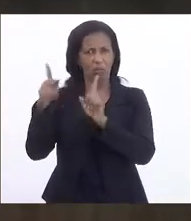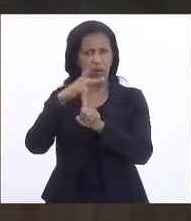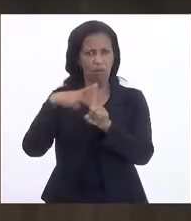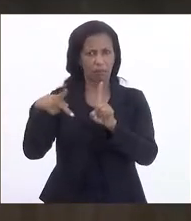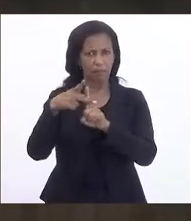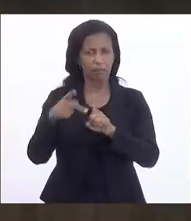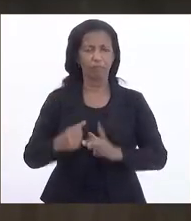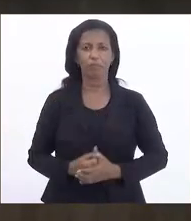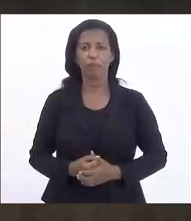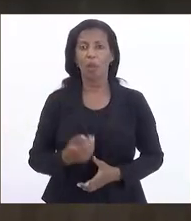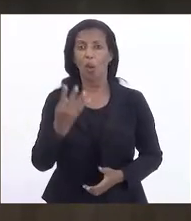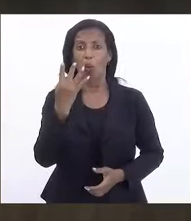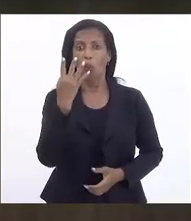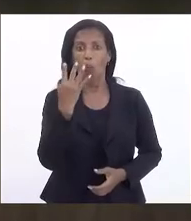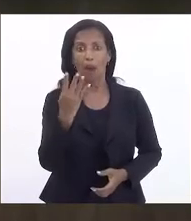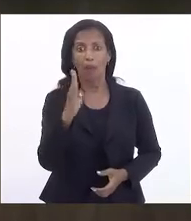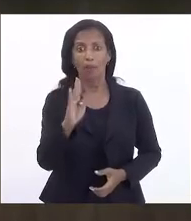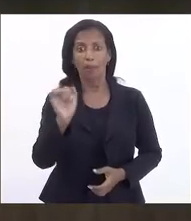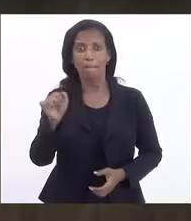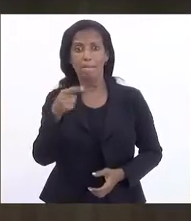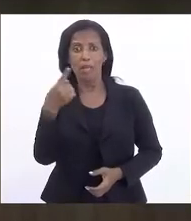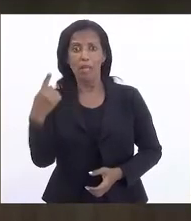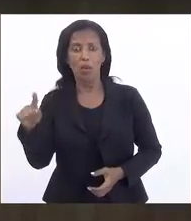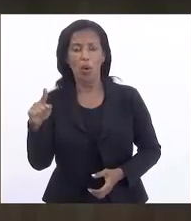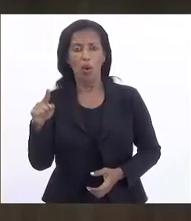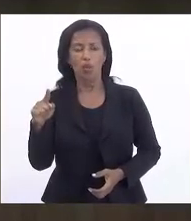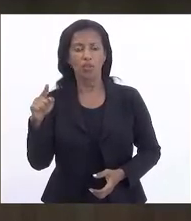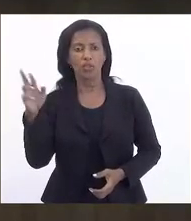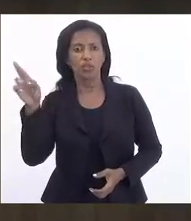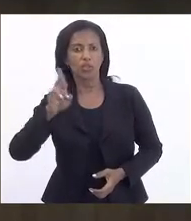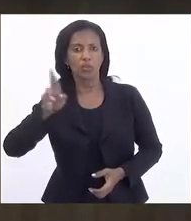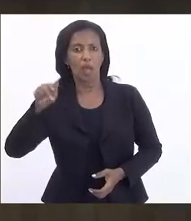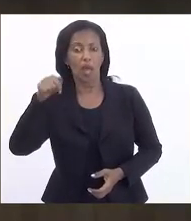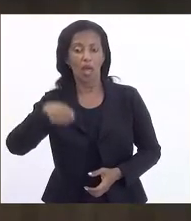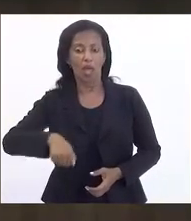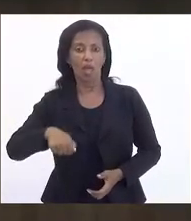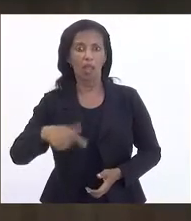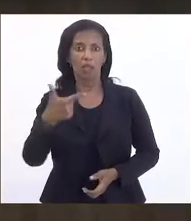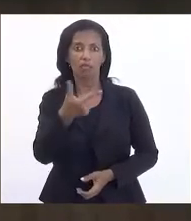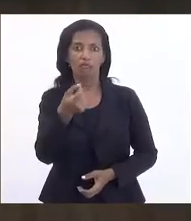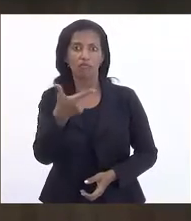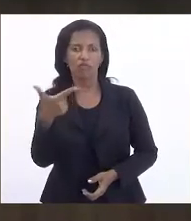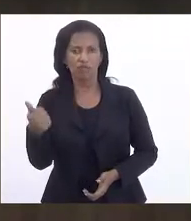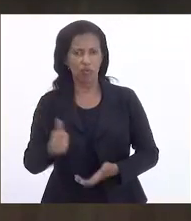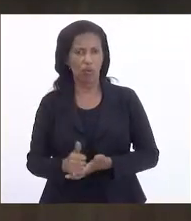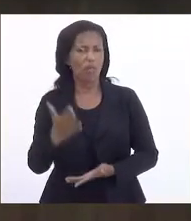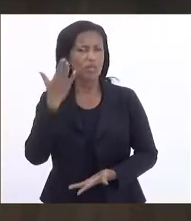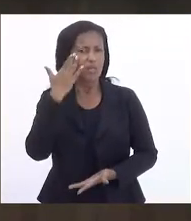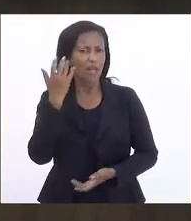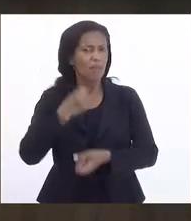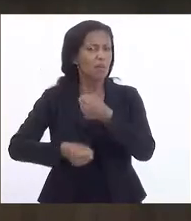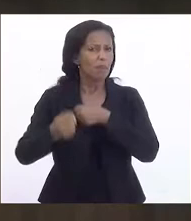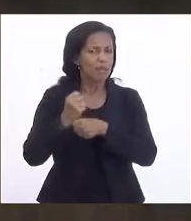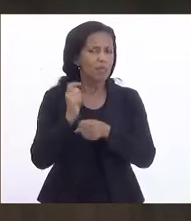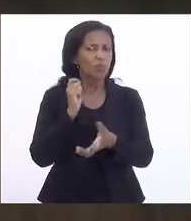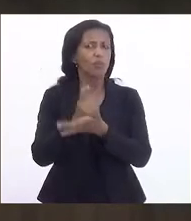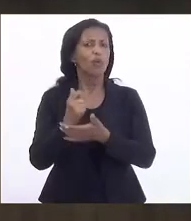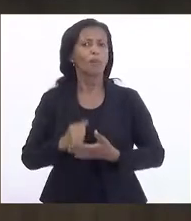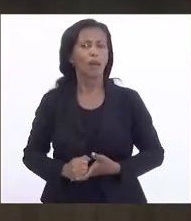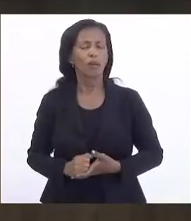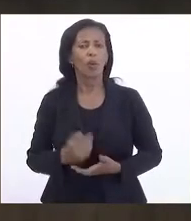4 bilhões e meio de reais esse ano de 2021 sabe quanto foi pago ano passado Tia Ju